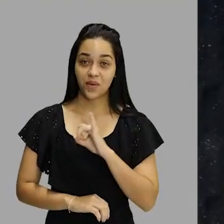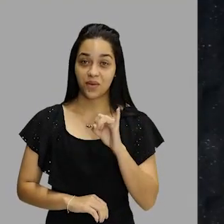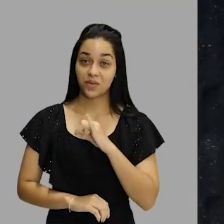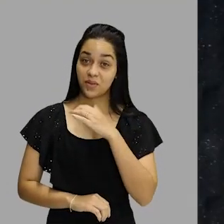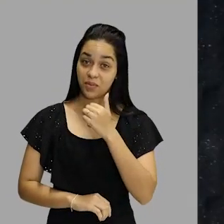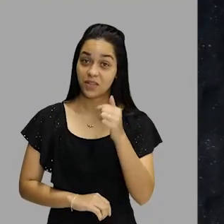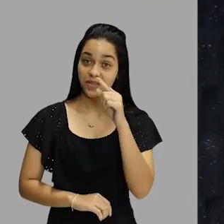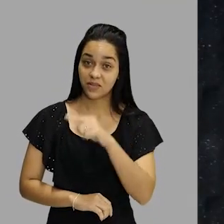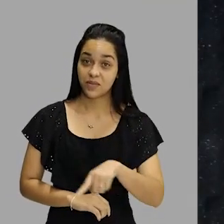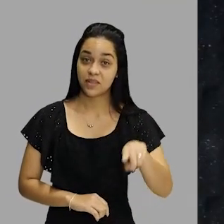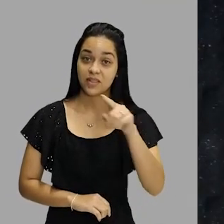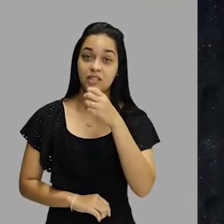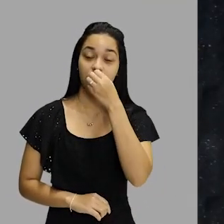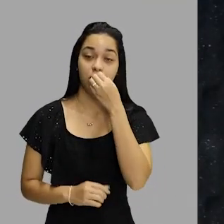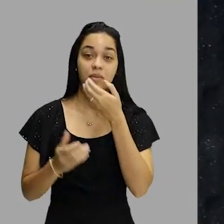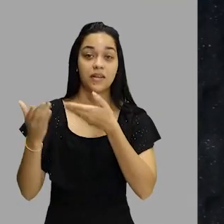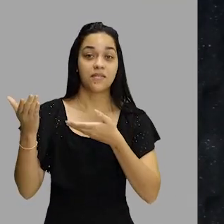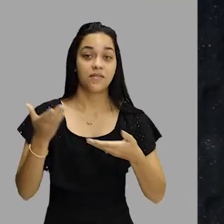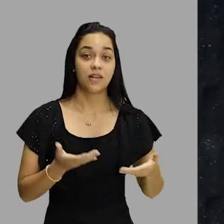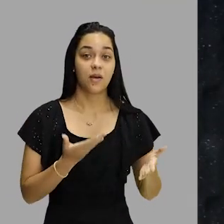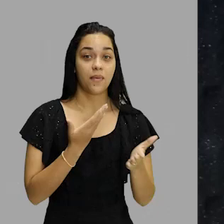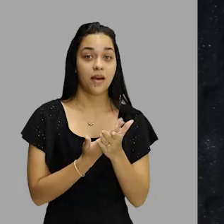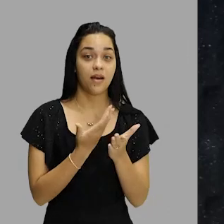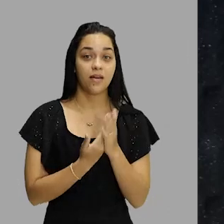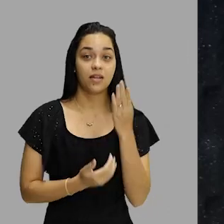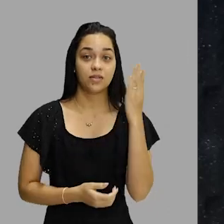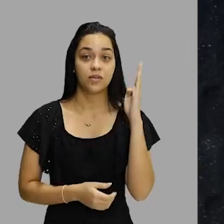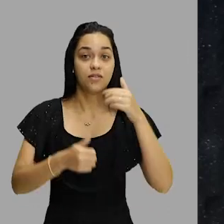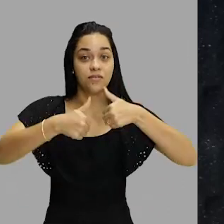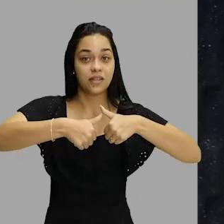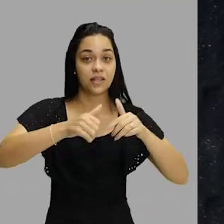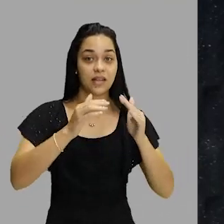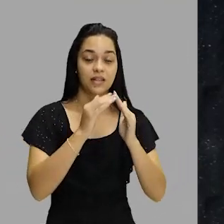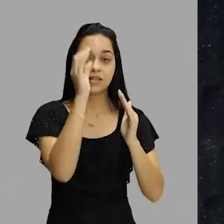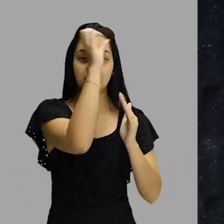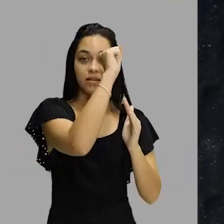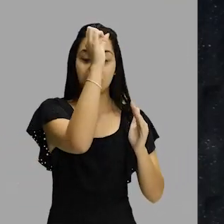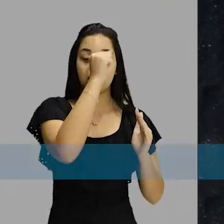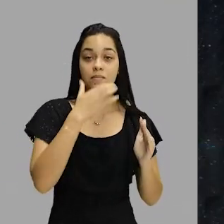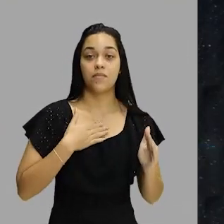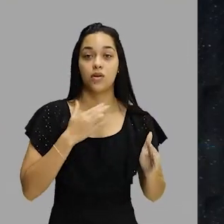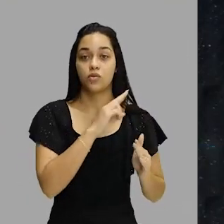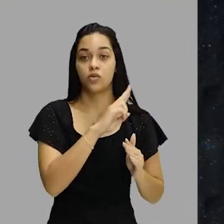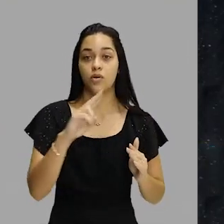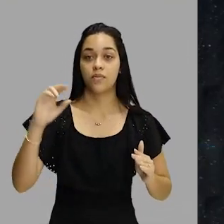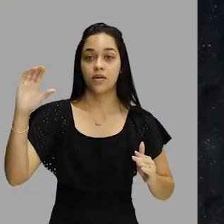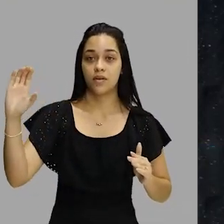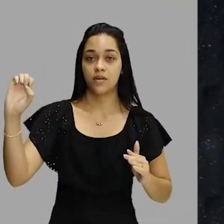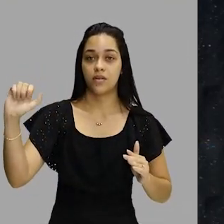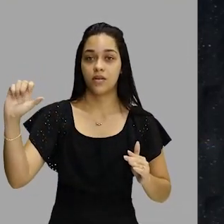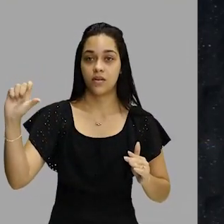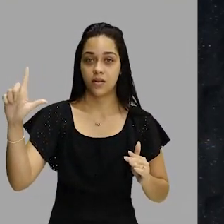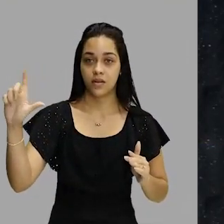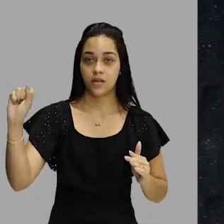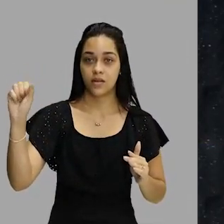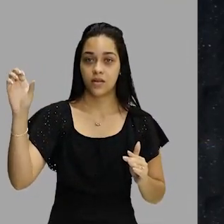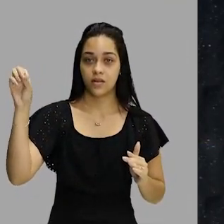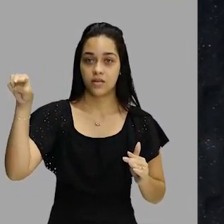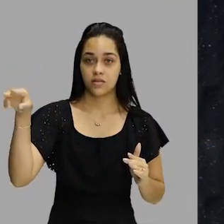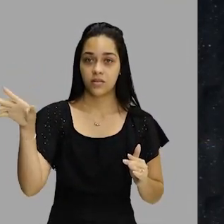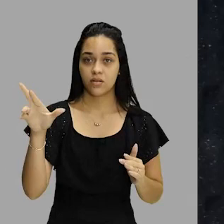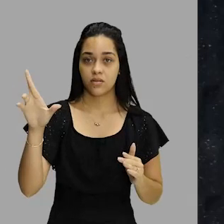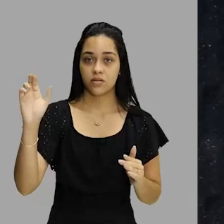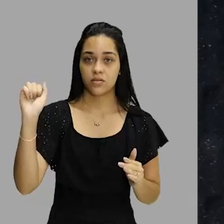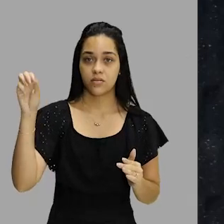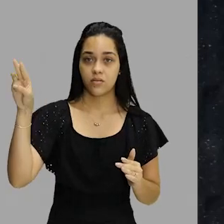pessoal, tudo bem com vocês? Sejam bem-vindos a mais uma Fique em Casa Aprendendo. Para quem não me conhece, eu sou o professor Celso Ramos. E nessa